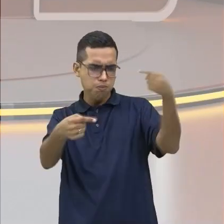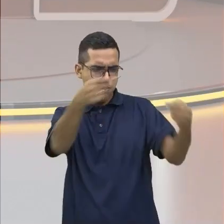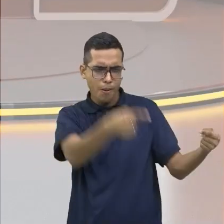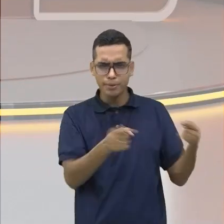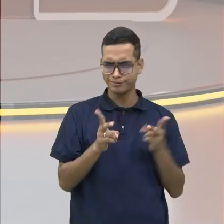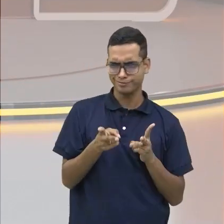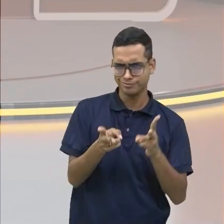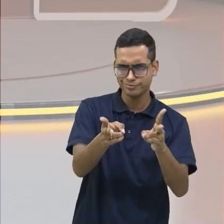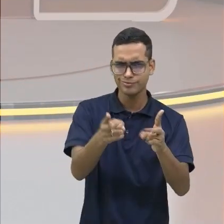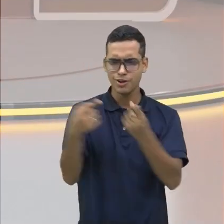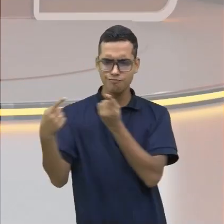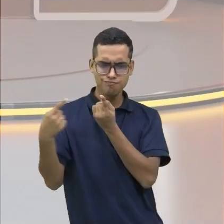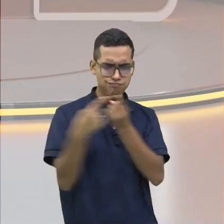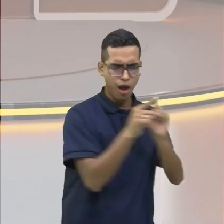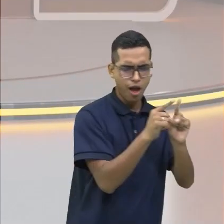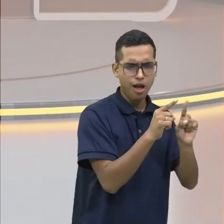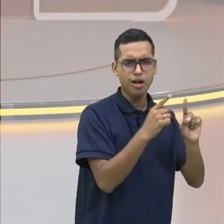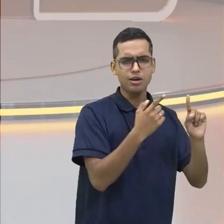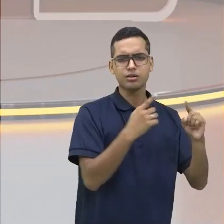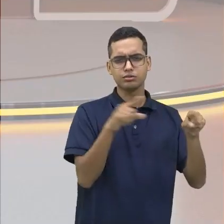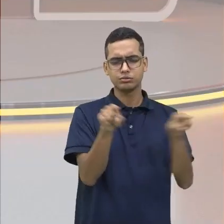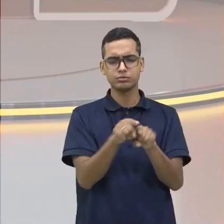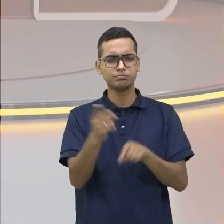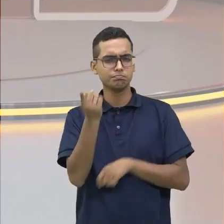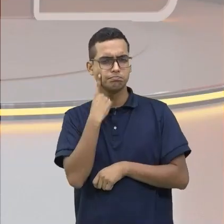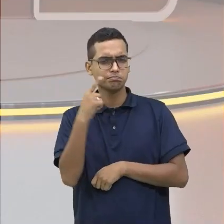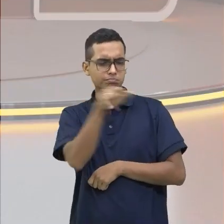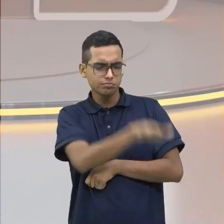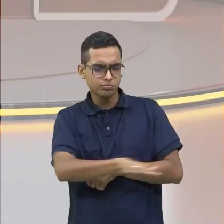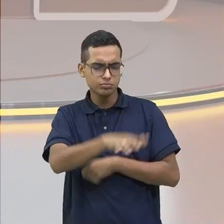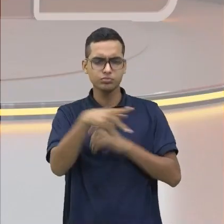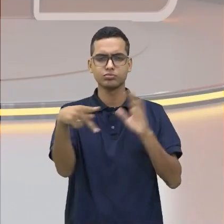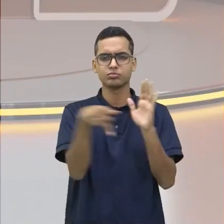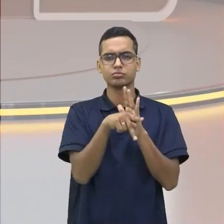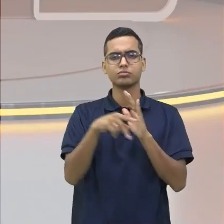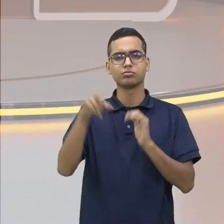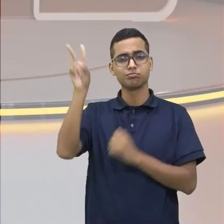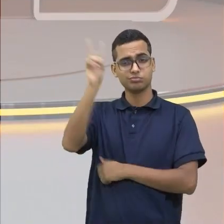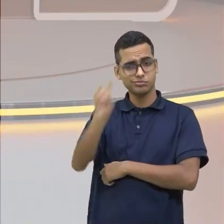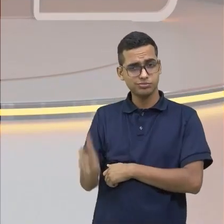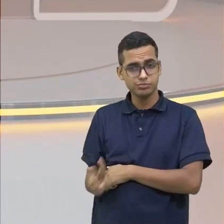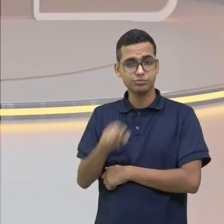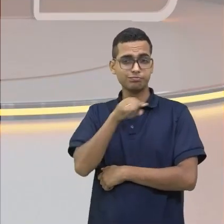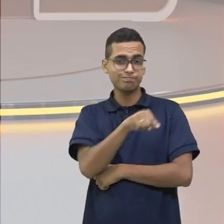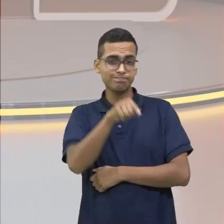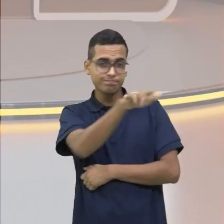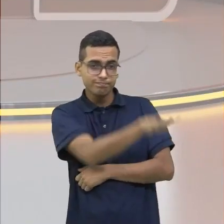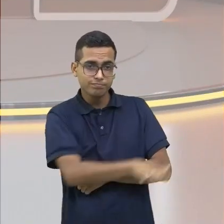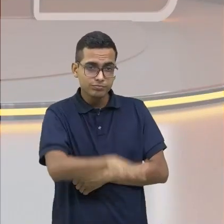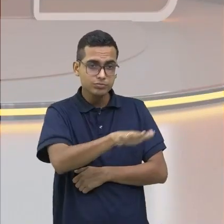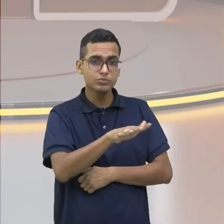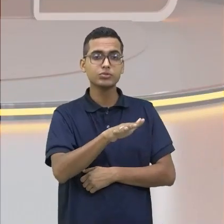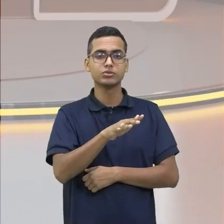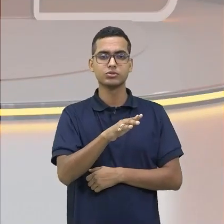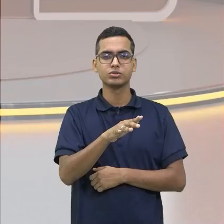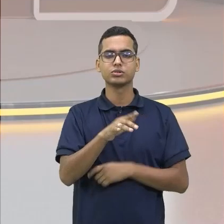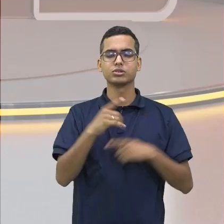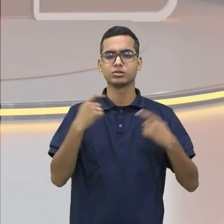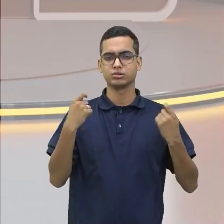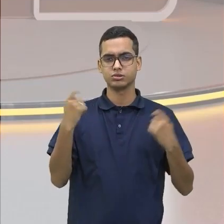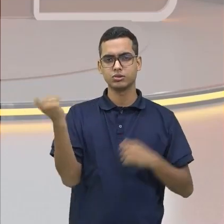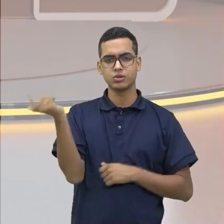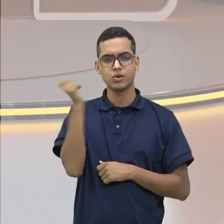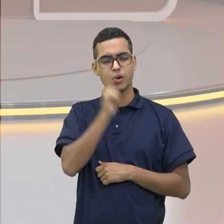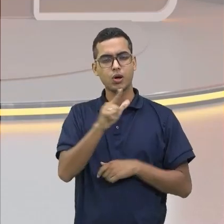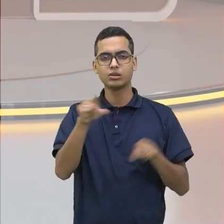para verificar essa área da Venezuela, né? Porque realmente é uma área ainda que tem que ser muito ainda a